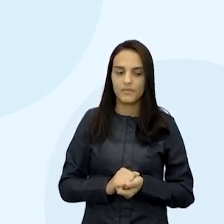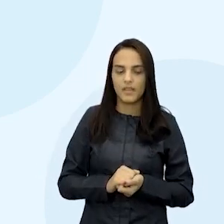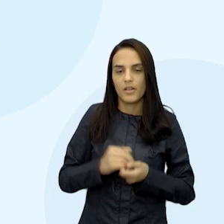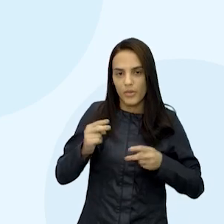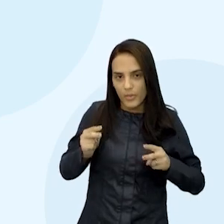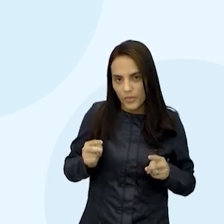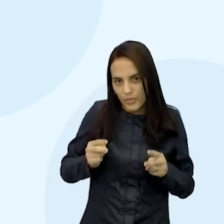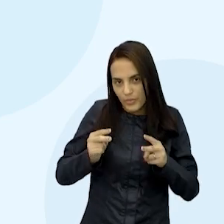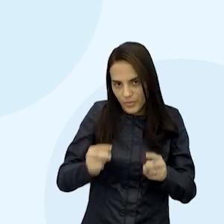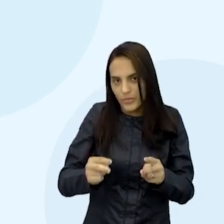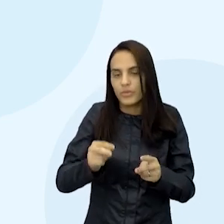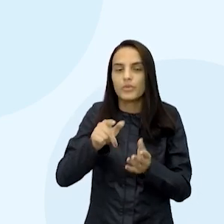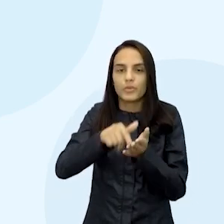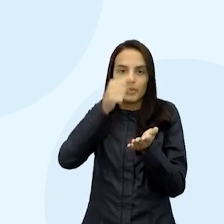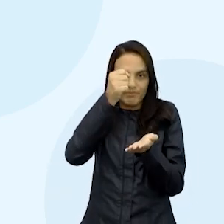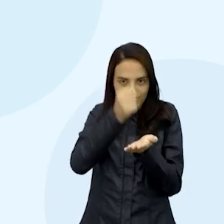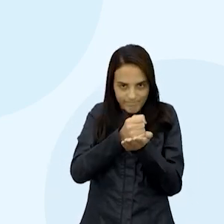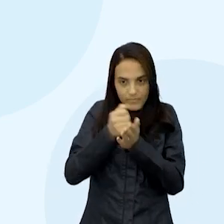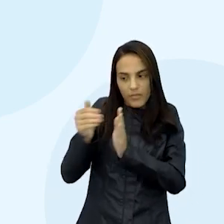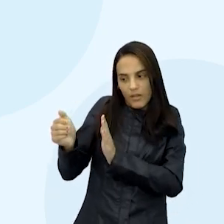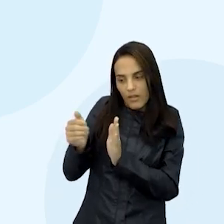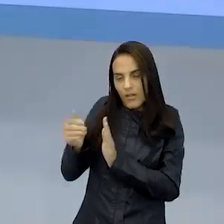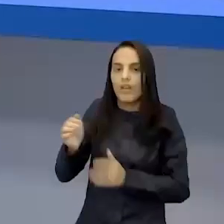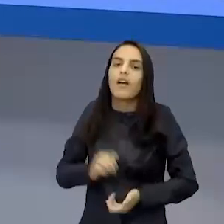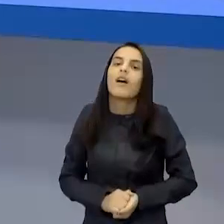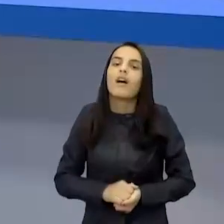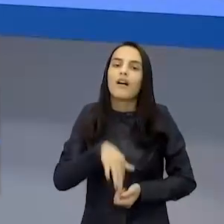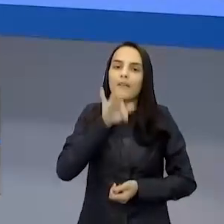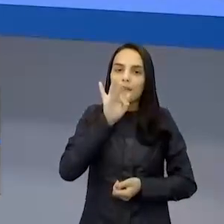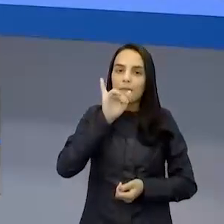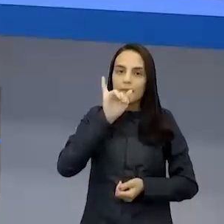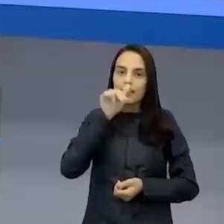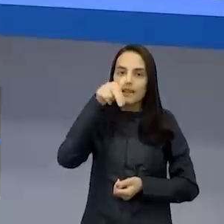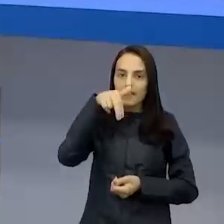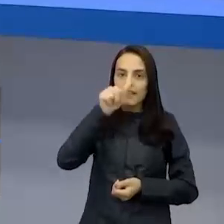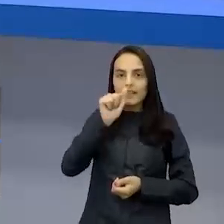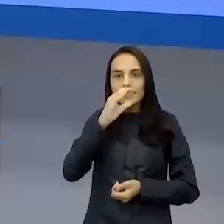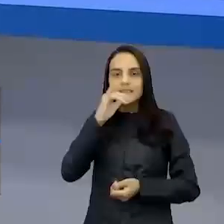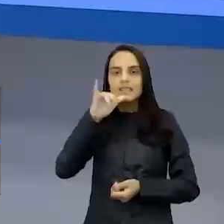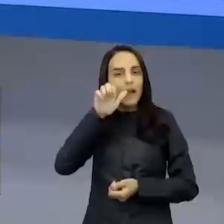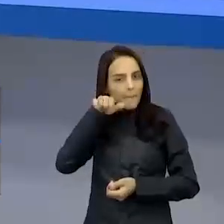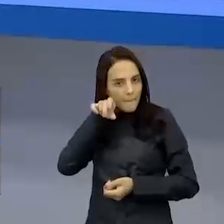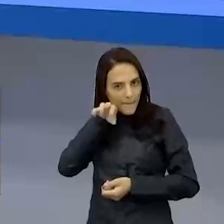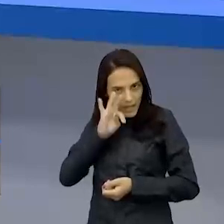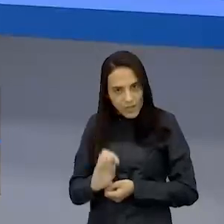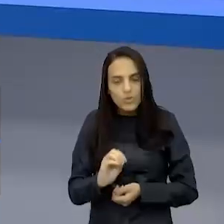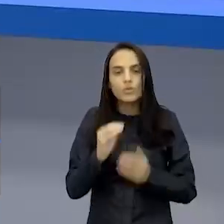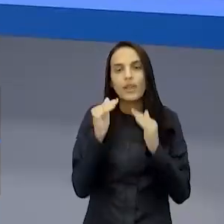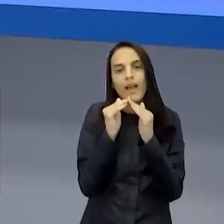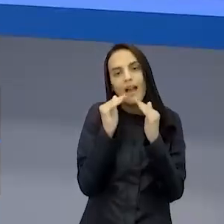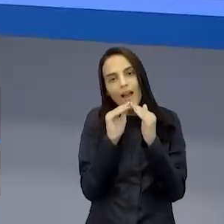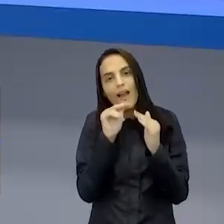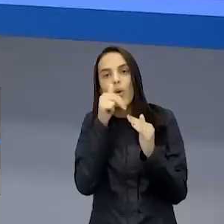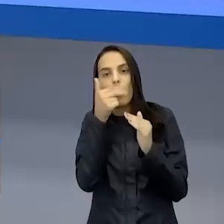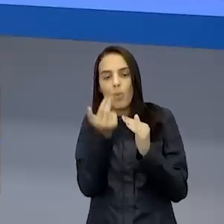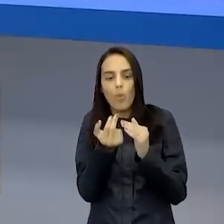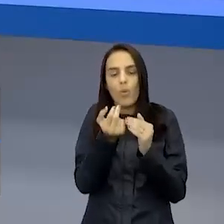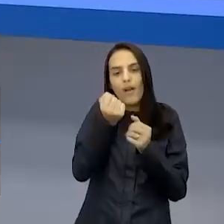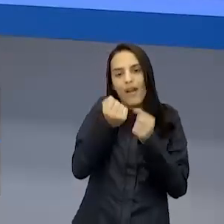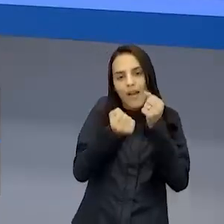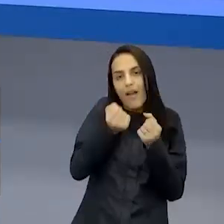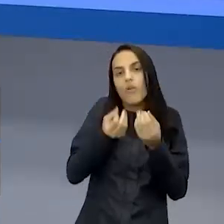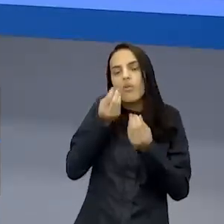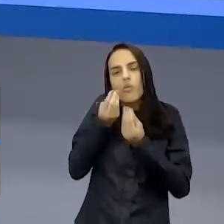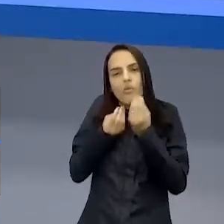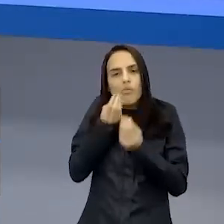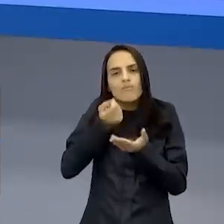de um período contratado. Ah, financiamento. Então, se eu for financiar um carro, se eu for financiar uma casa, como que funciona